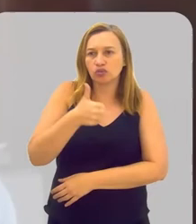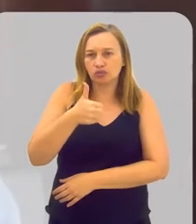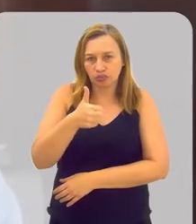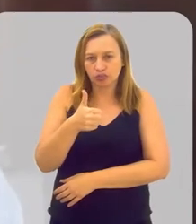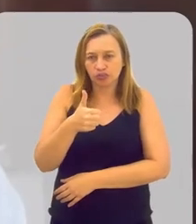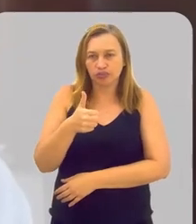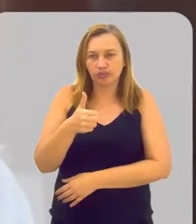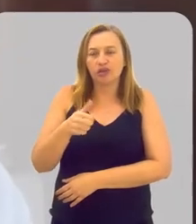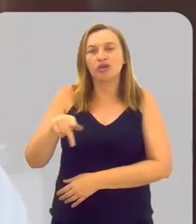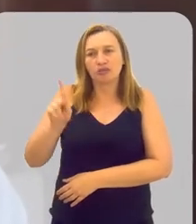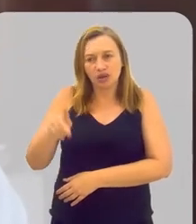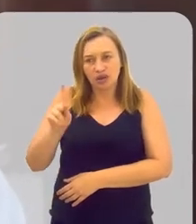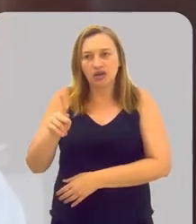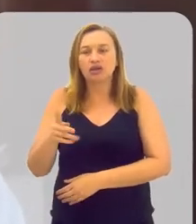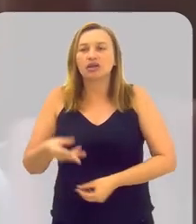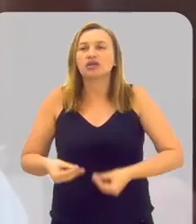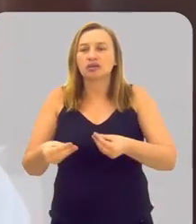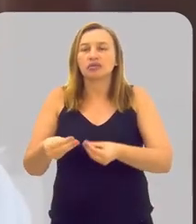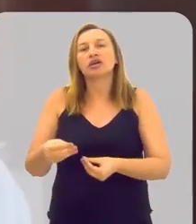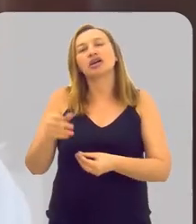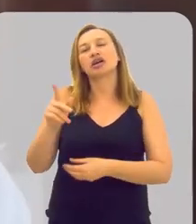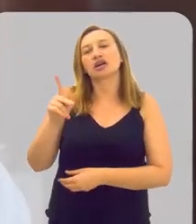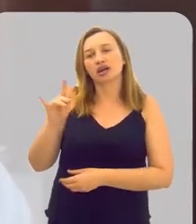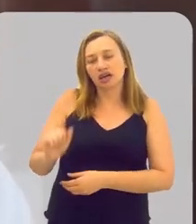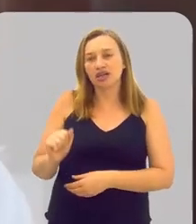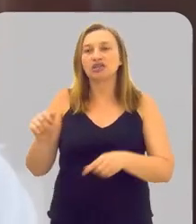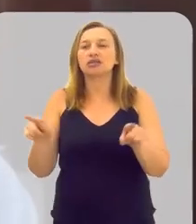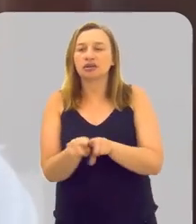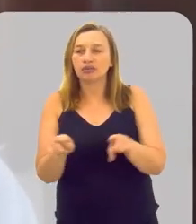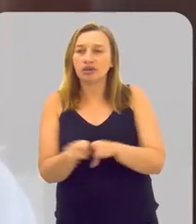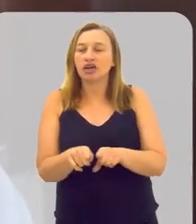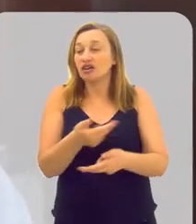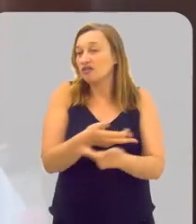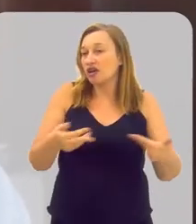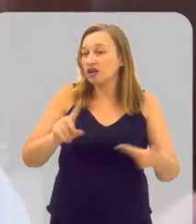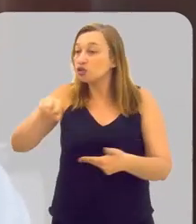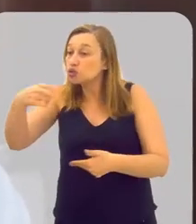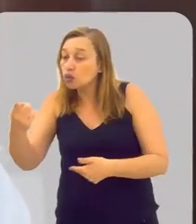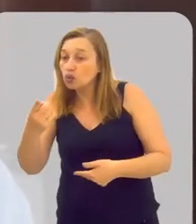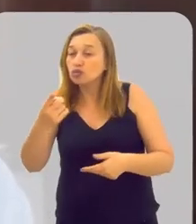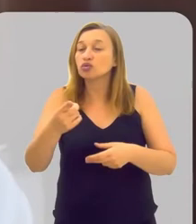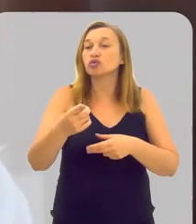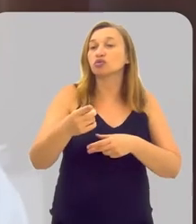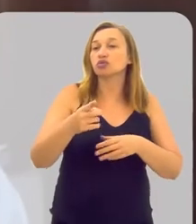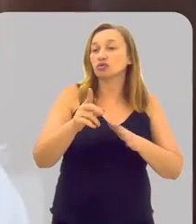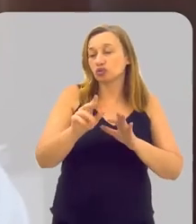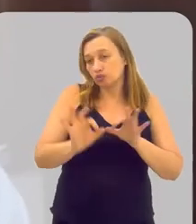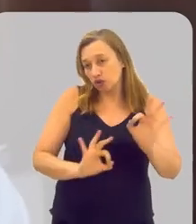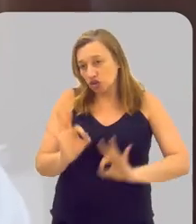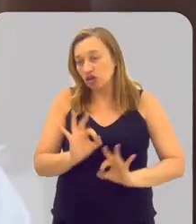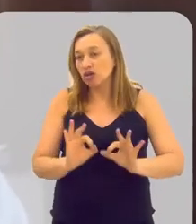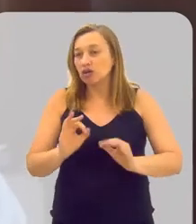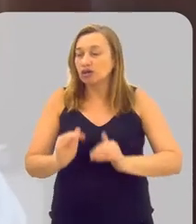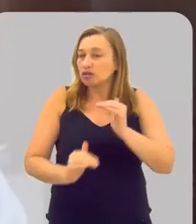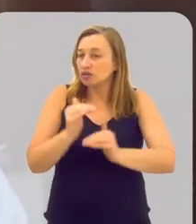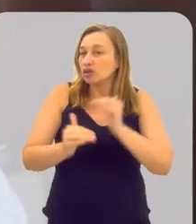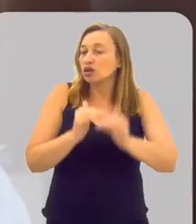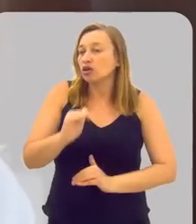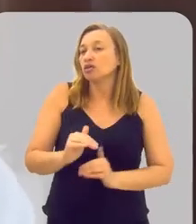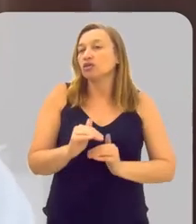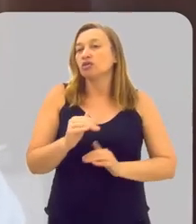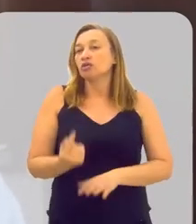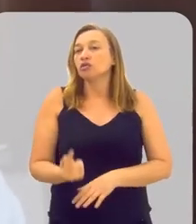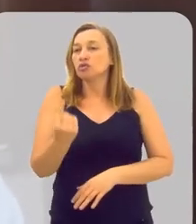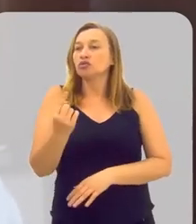do pré-sal, que já entrega gás também. Existem diversos outros projetos que podem ser desenvolvidos. Um